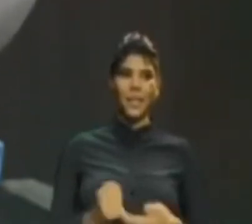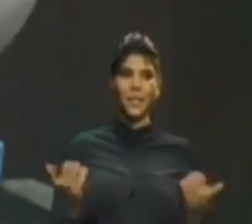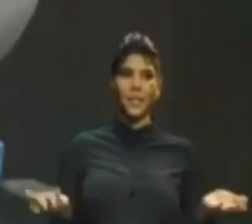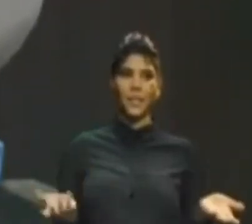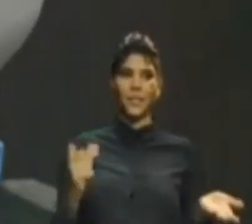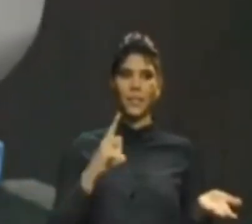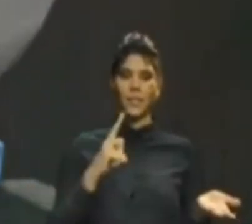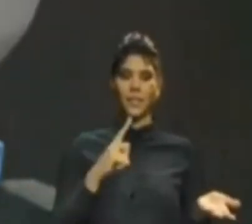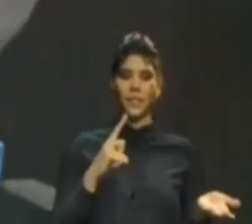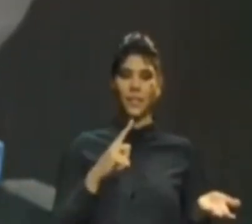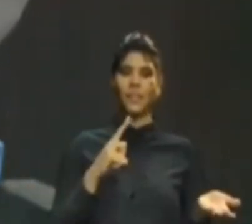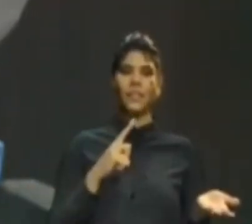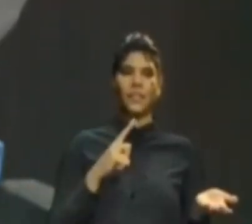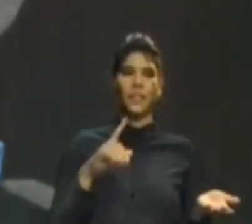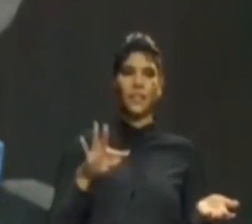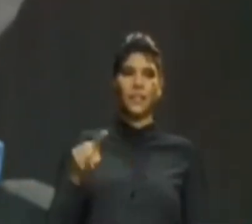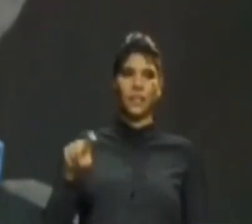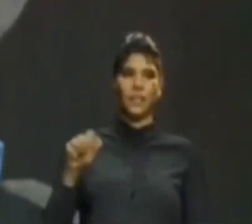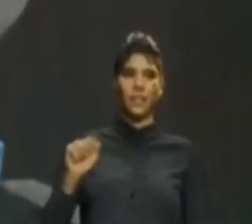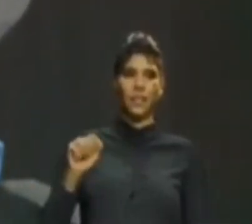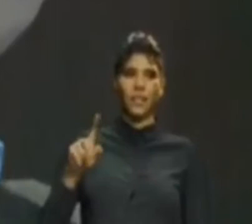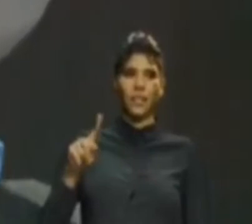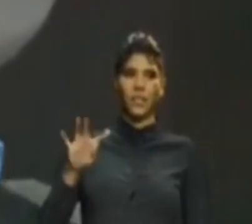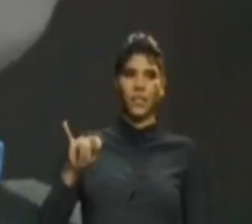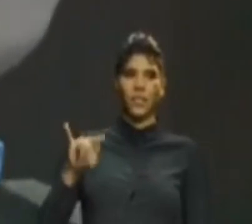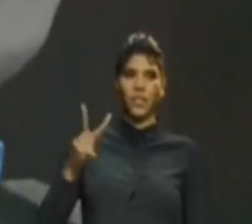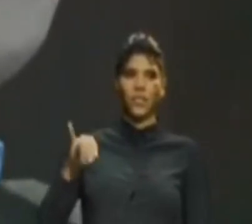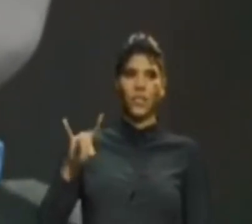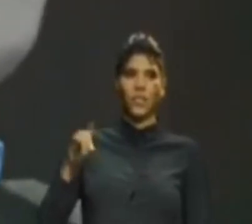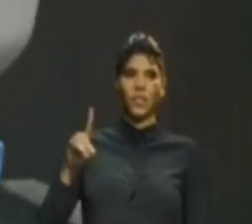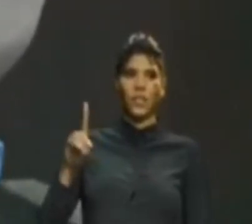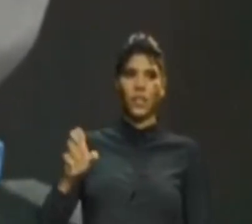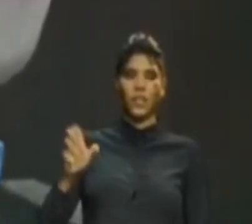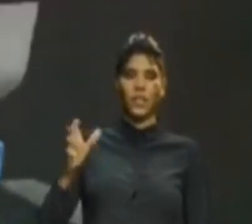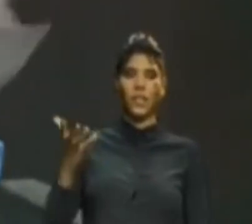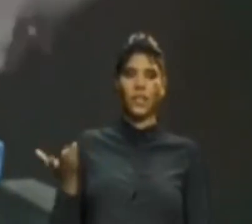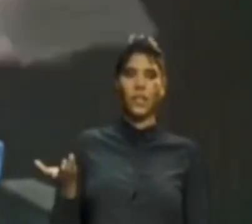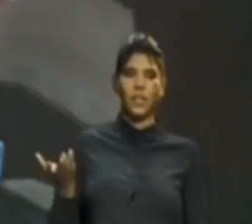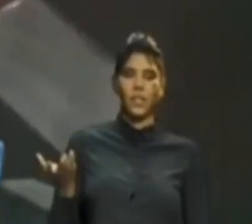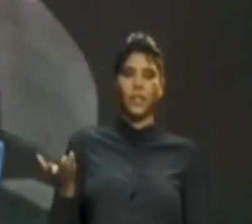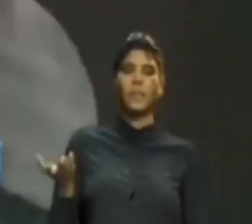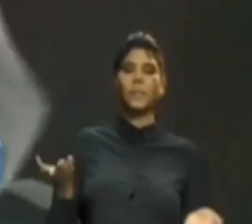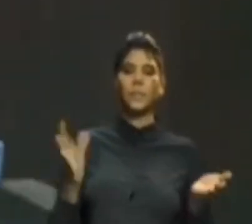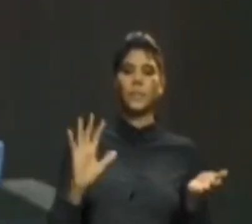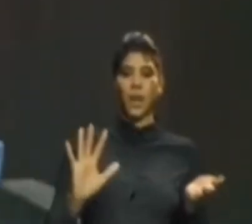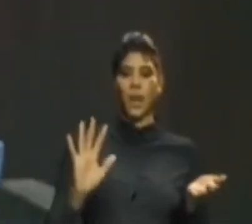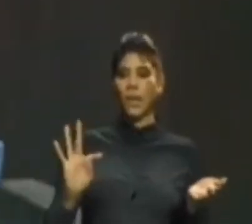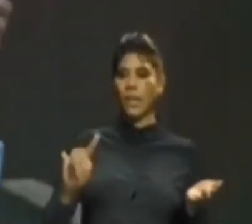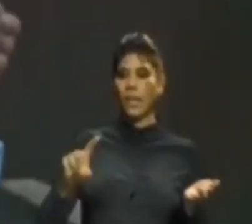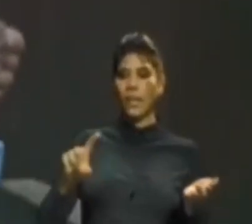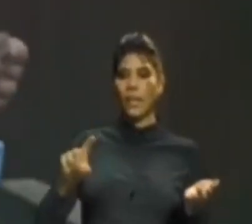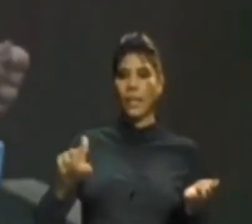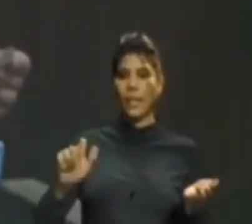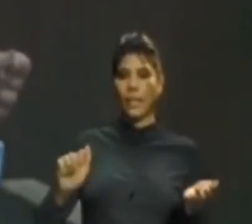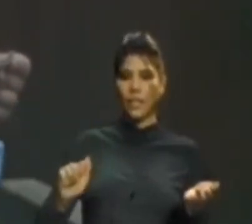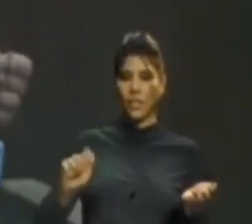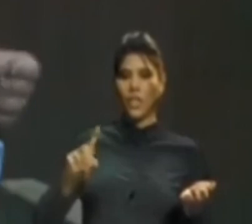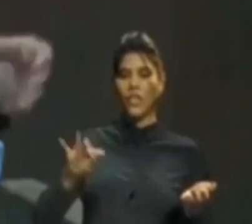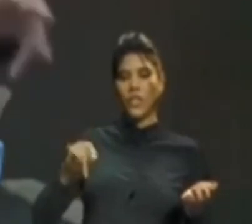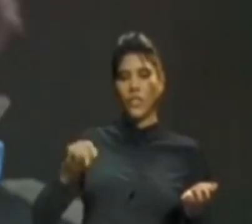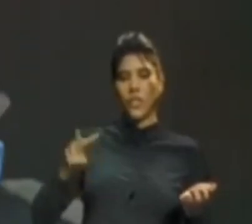votou pela taxatividade eu estou aqui argumento que a taxatividade era necessária